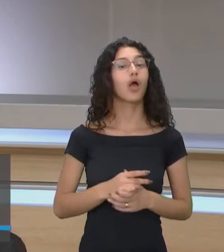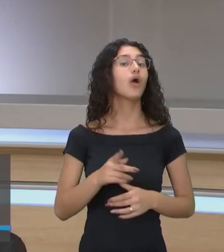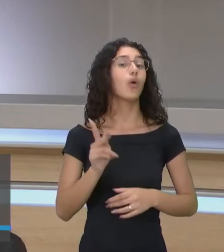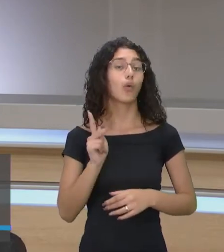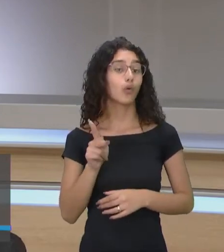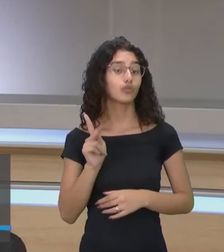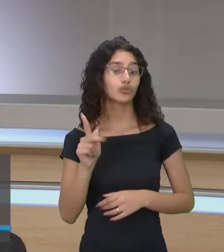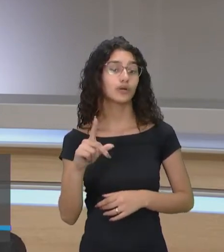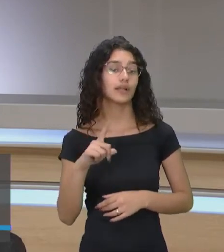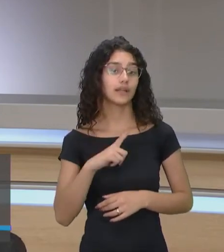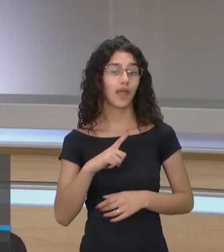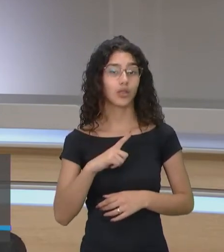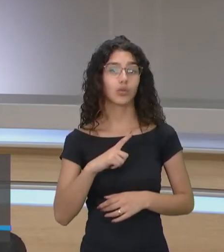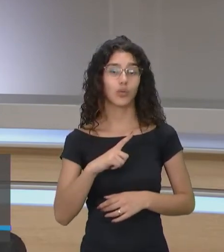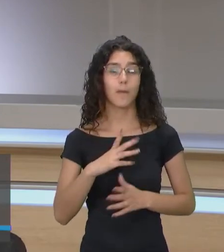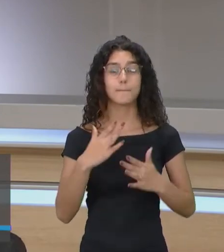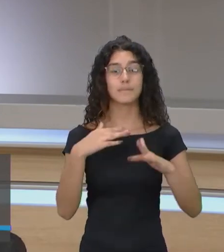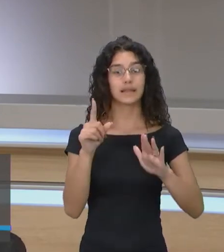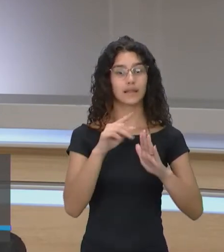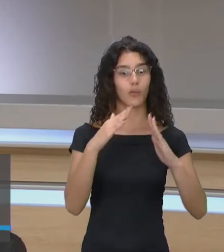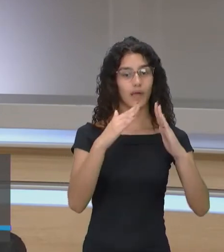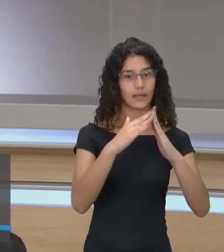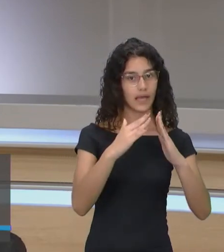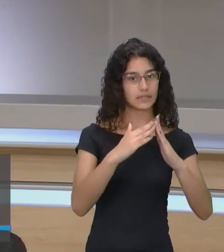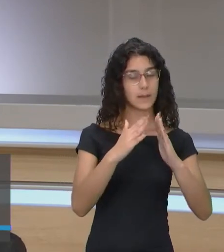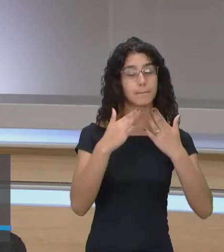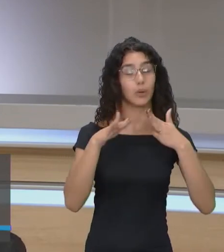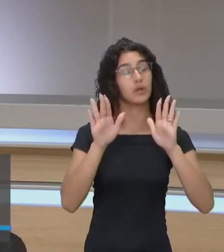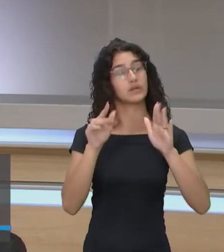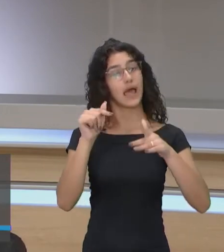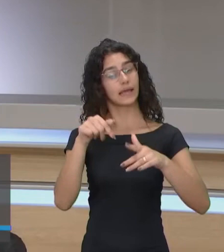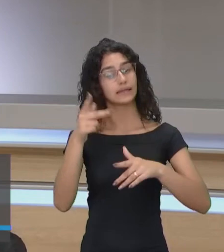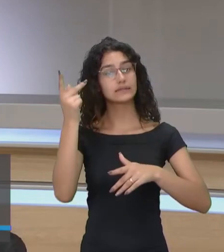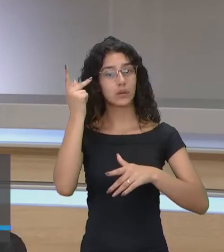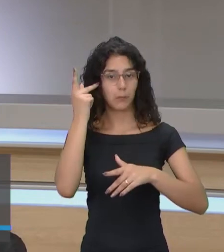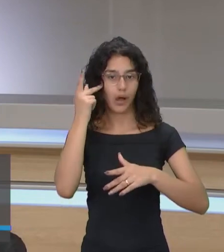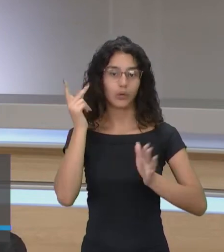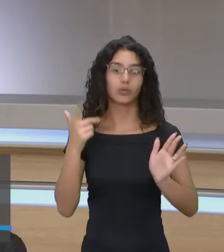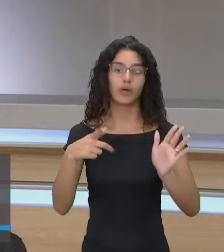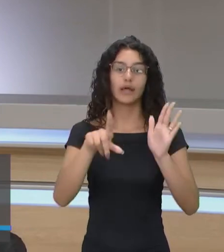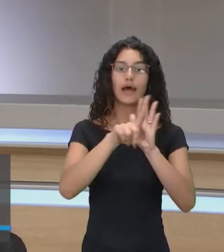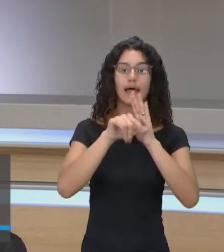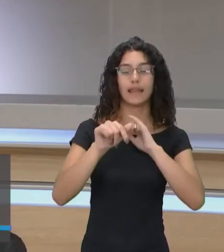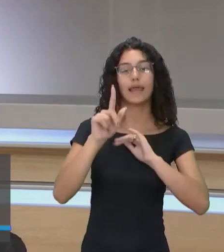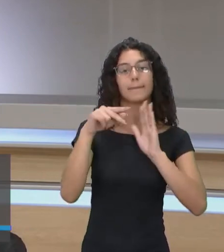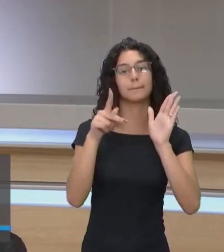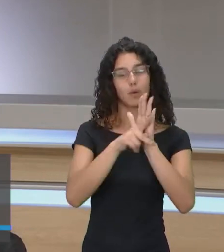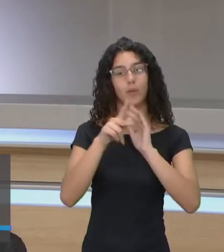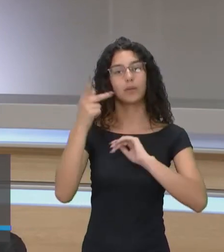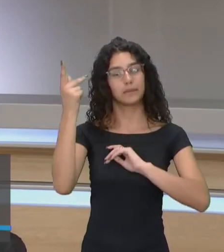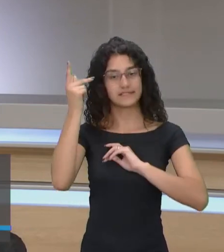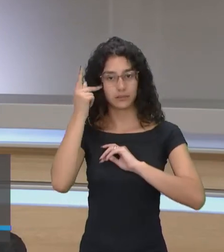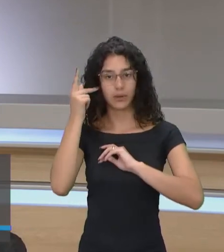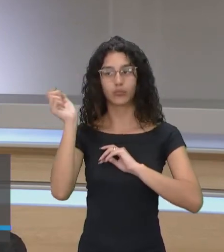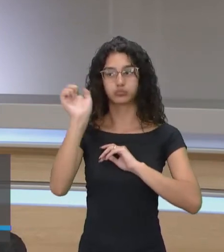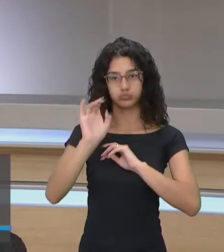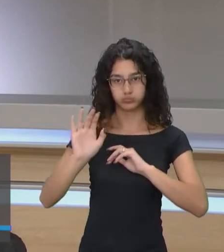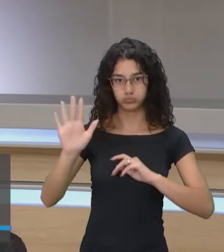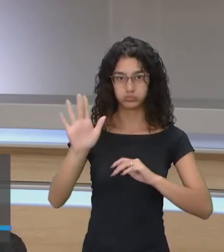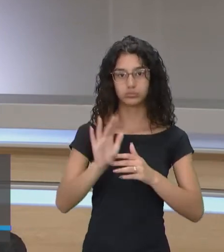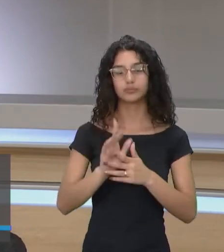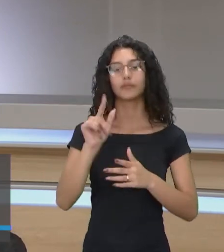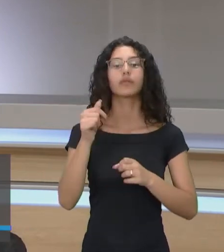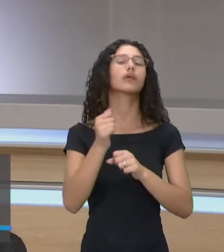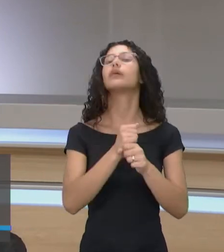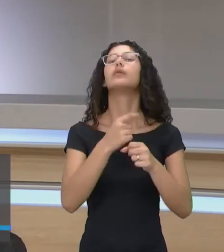existindo, menos a domiciliar, pelo menos aqui na cidade de São Paulo. Essas leis aqui, elas são referentes à cidade de São Paulo, então elas são